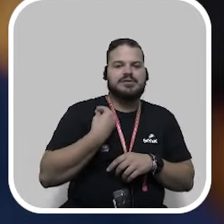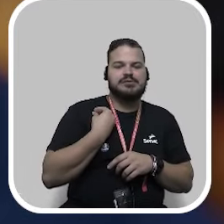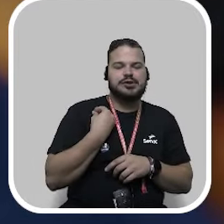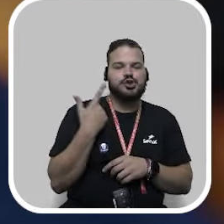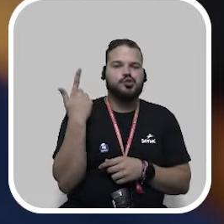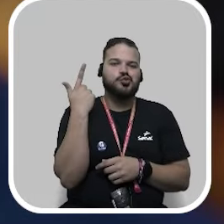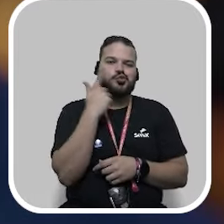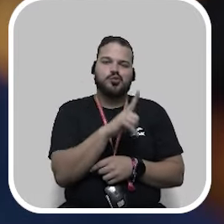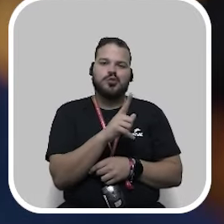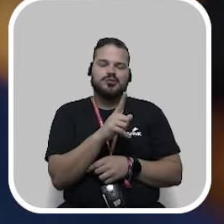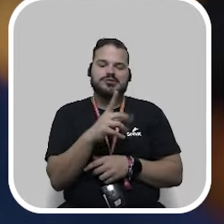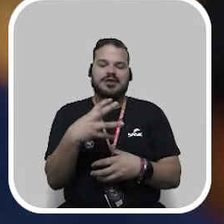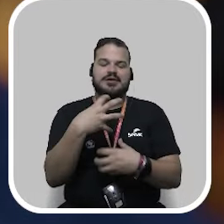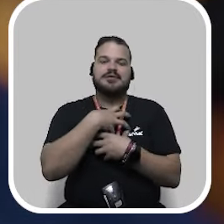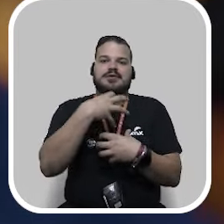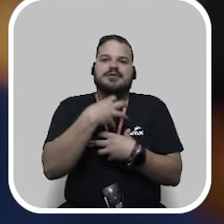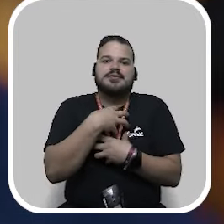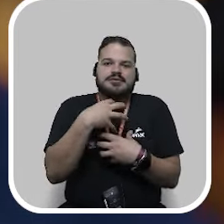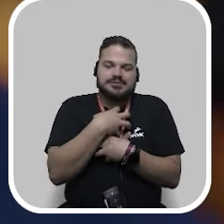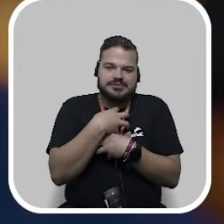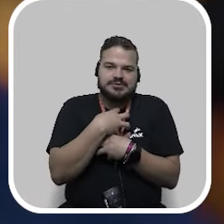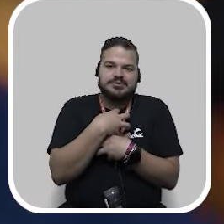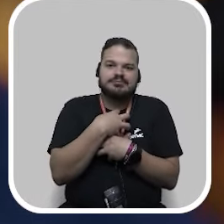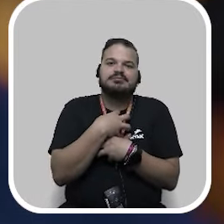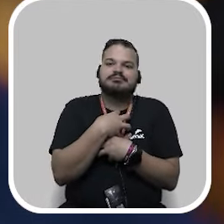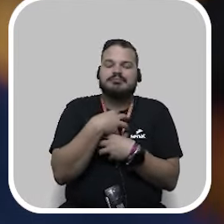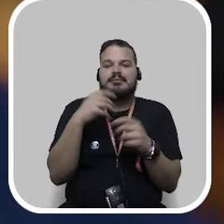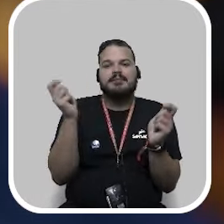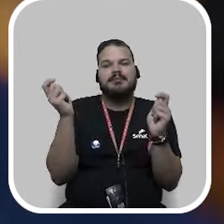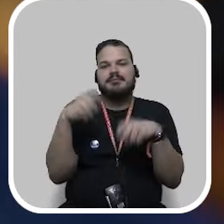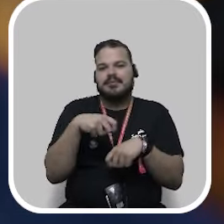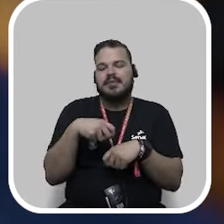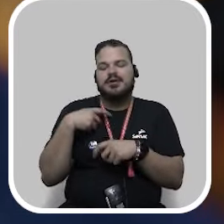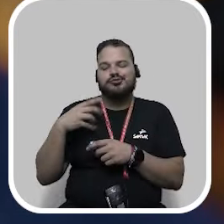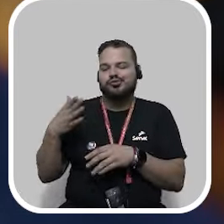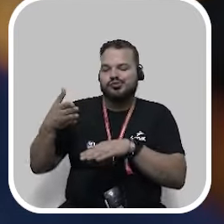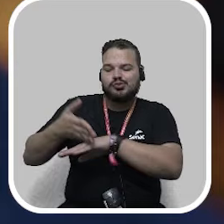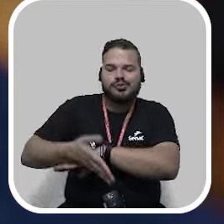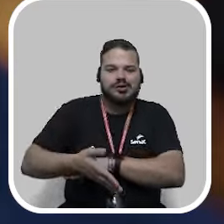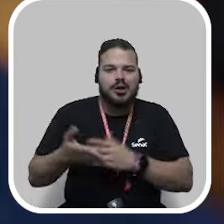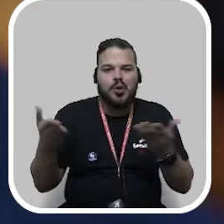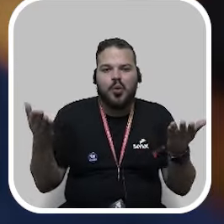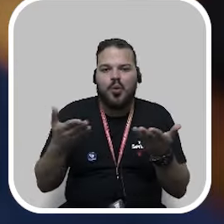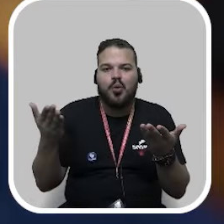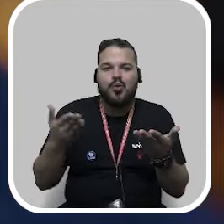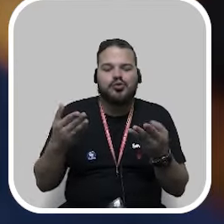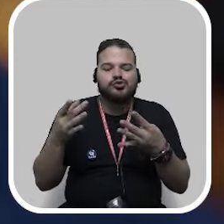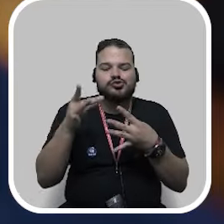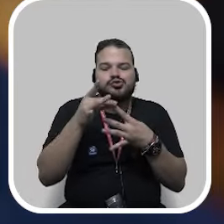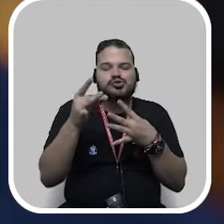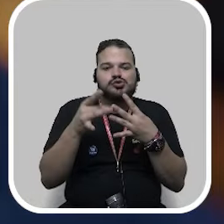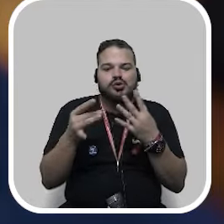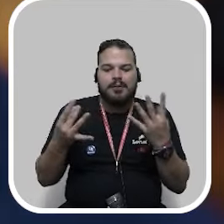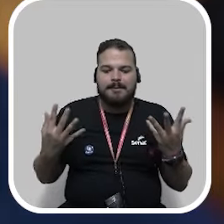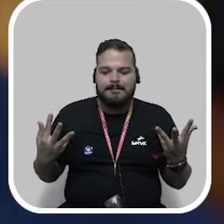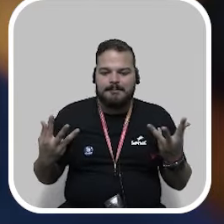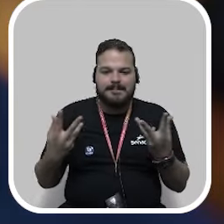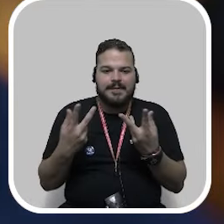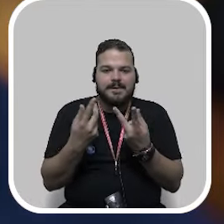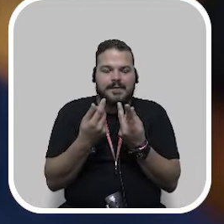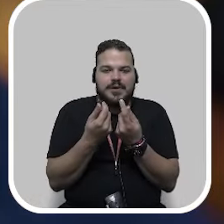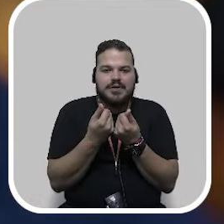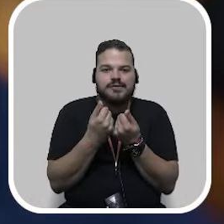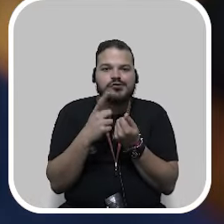transmitir a emoção toda da Sapucaí mas a Sapucaí também não consegue trazer hoje todos os detalhes ricos e